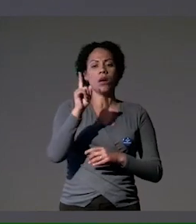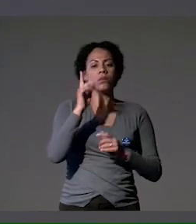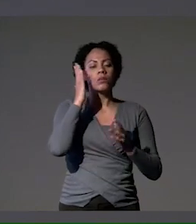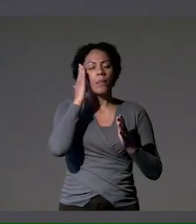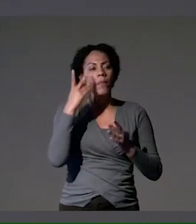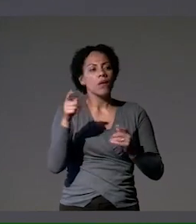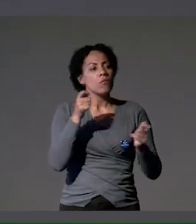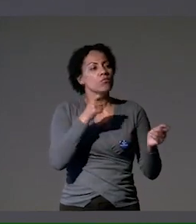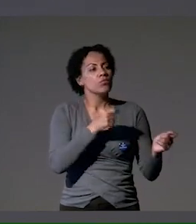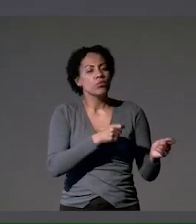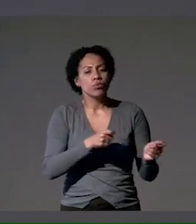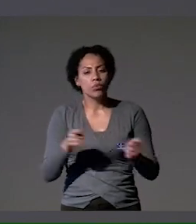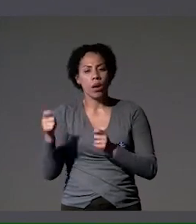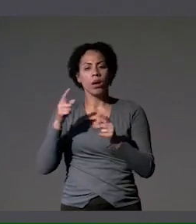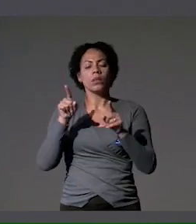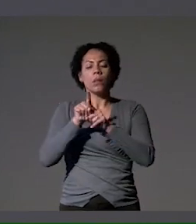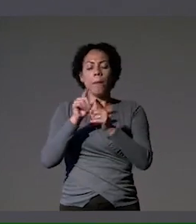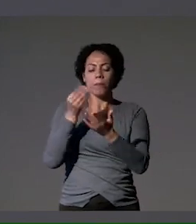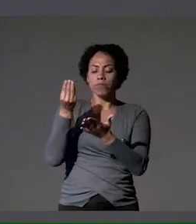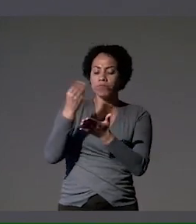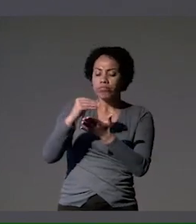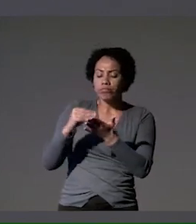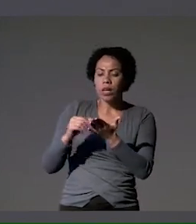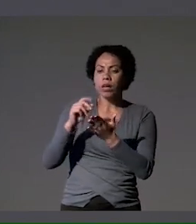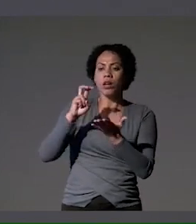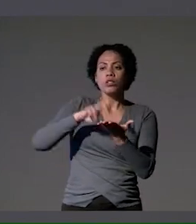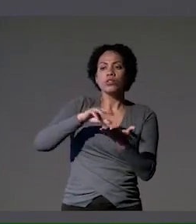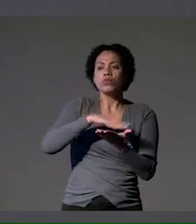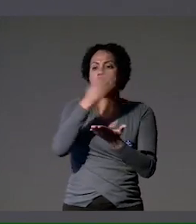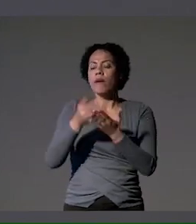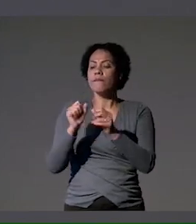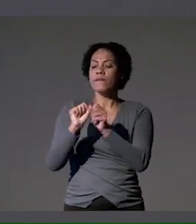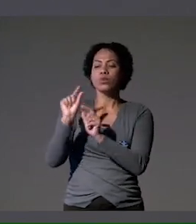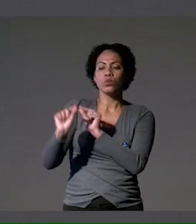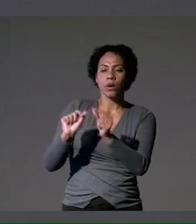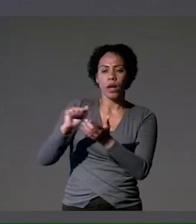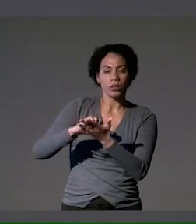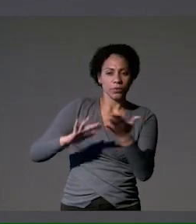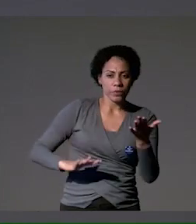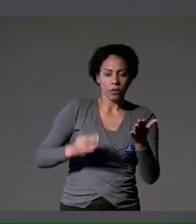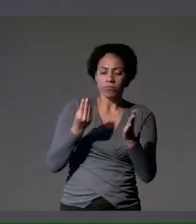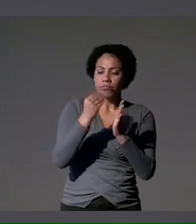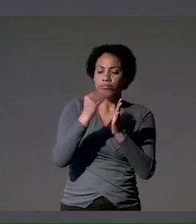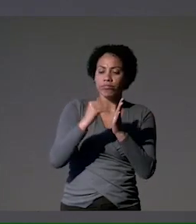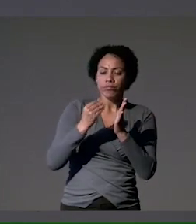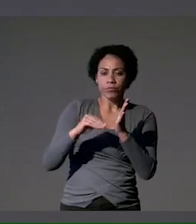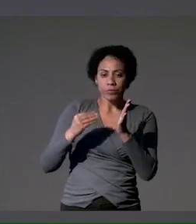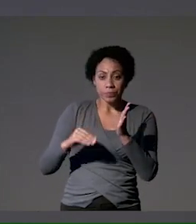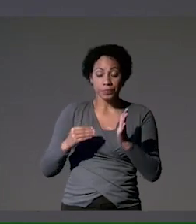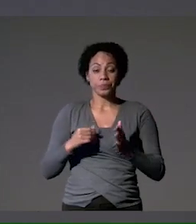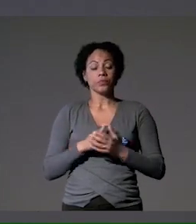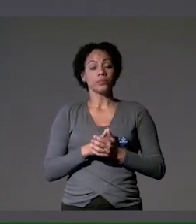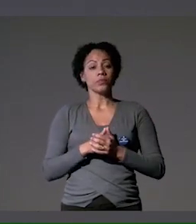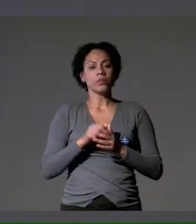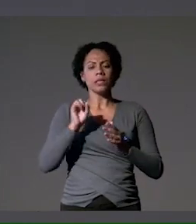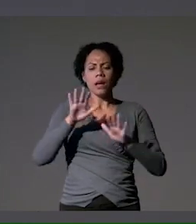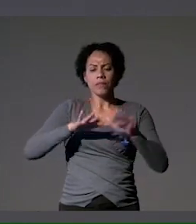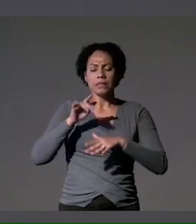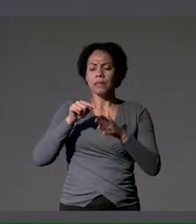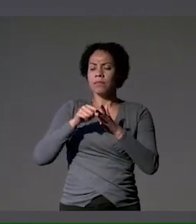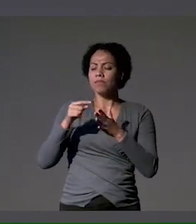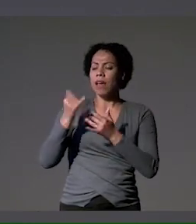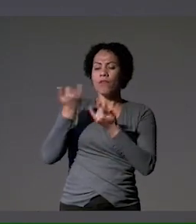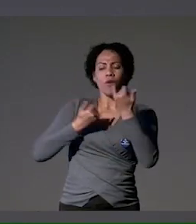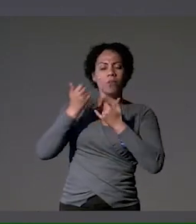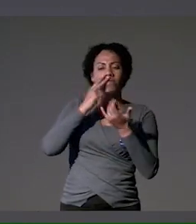criança. Frequentemente se pede para colocar também as atividades que fez ao longo do dia. E em casos em que essas informações não seriam suficientes, pode